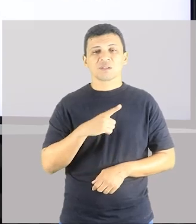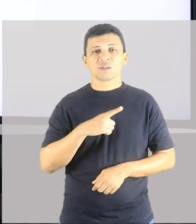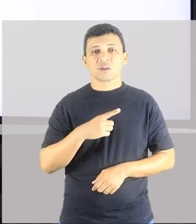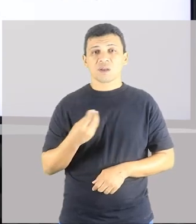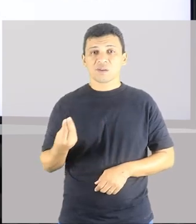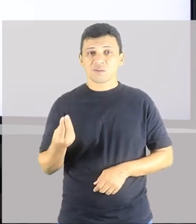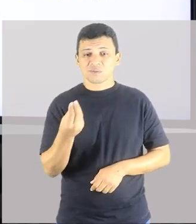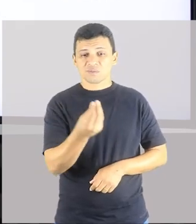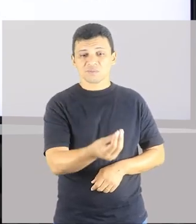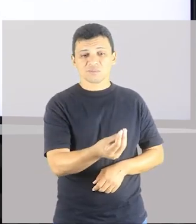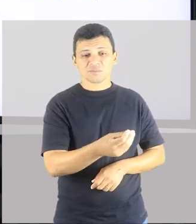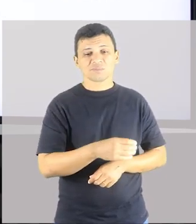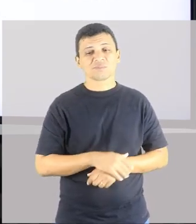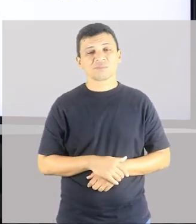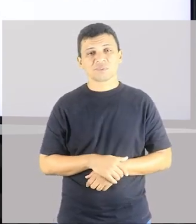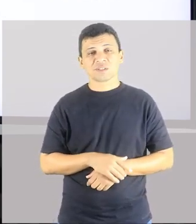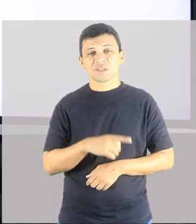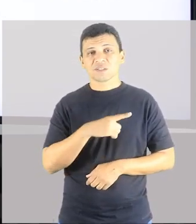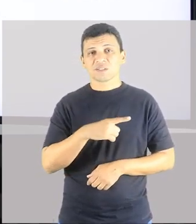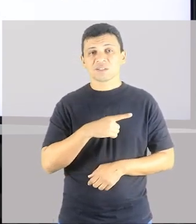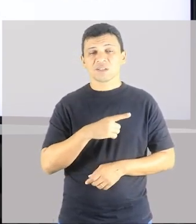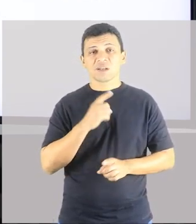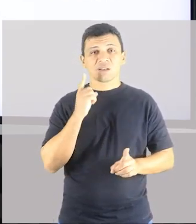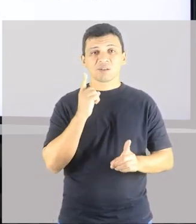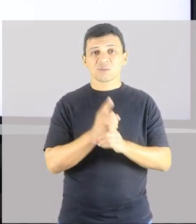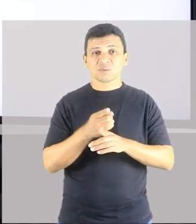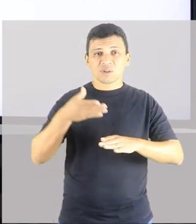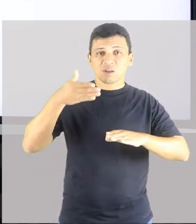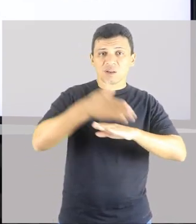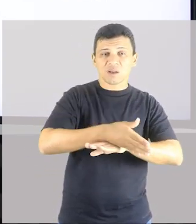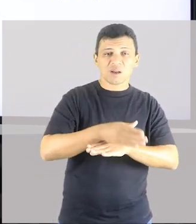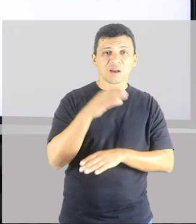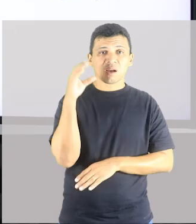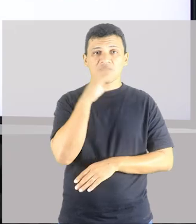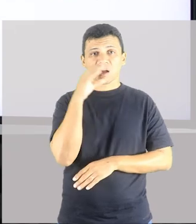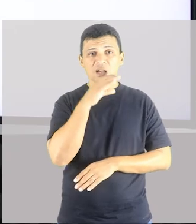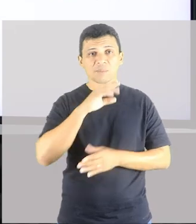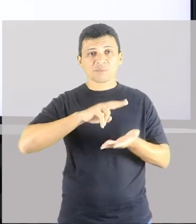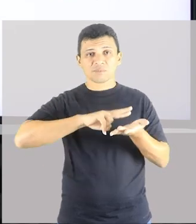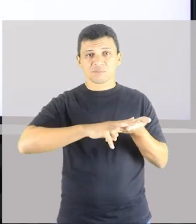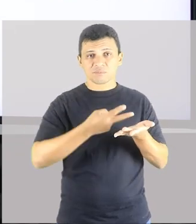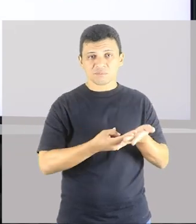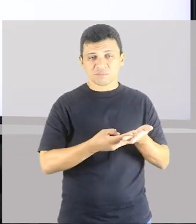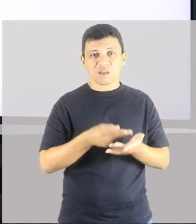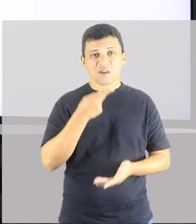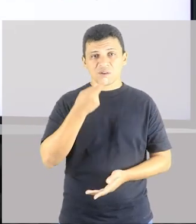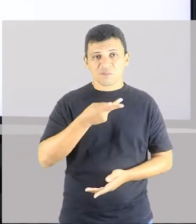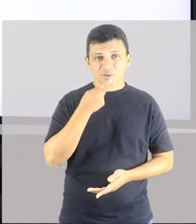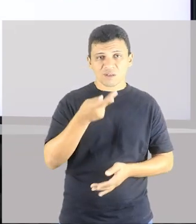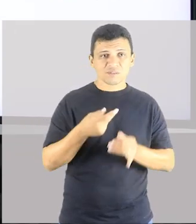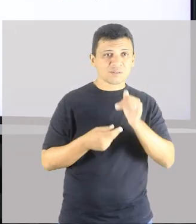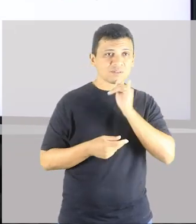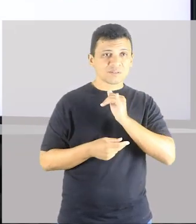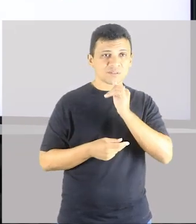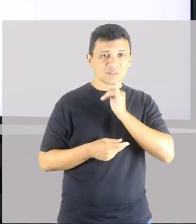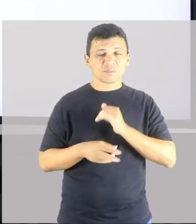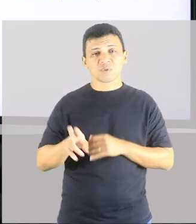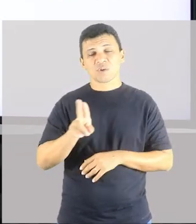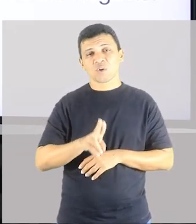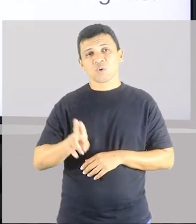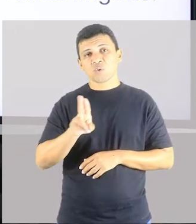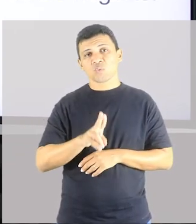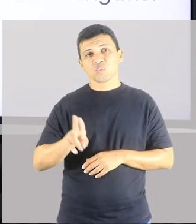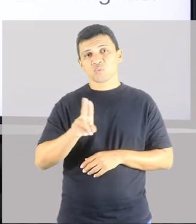oferecer. Quick access to definitions, rápido acesso a definições, pronúncias, exemplos e uso